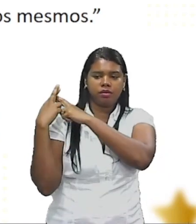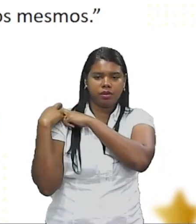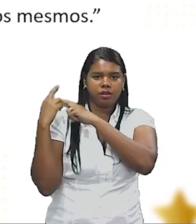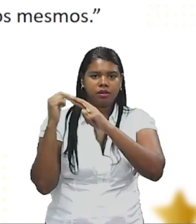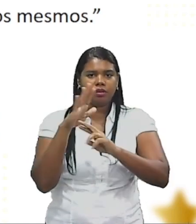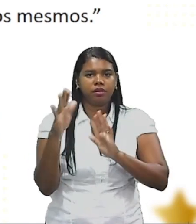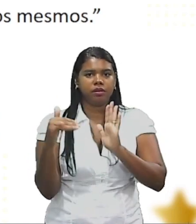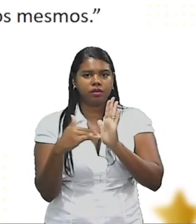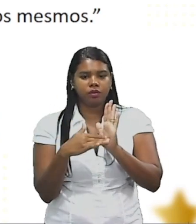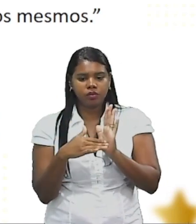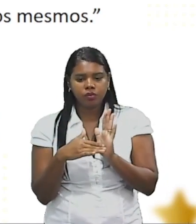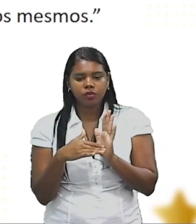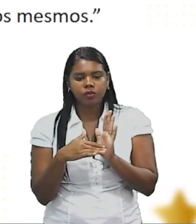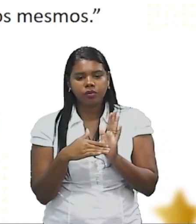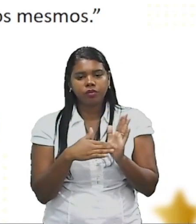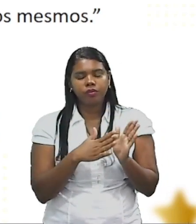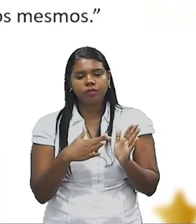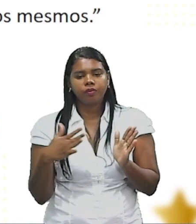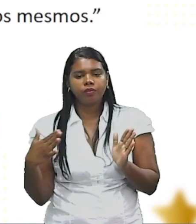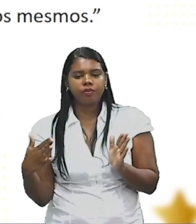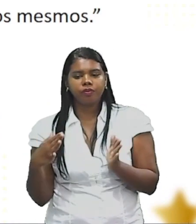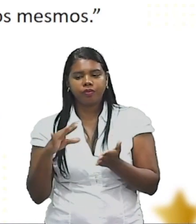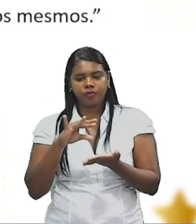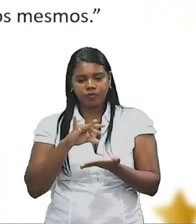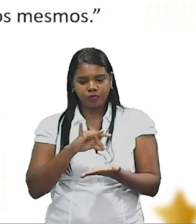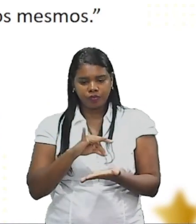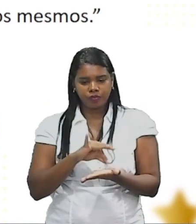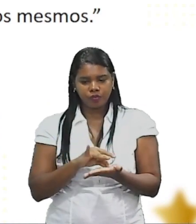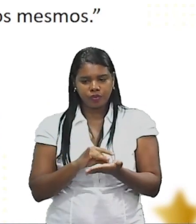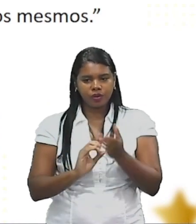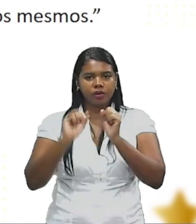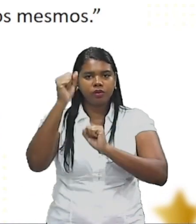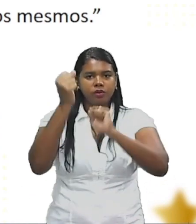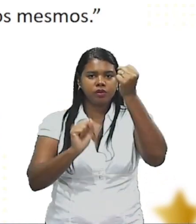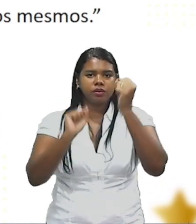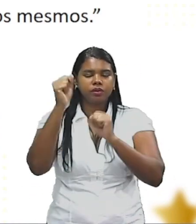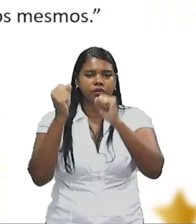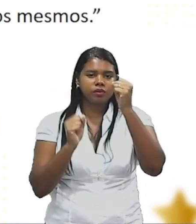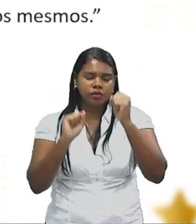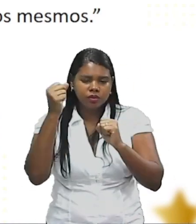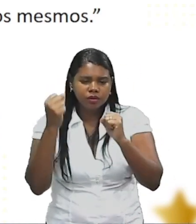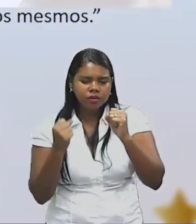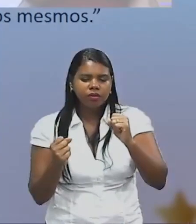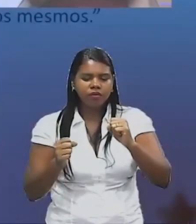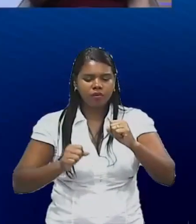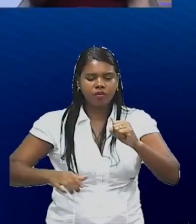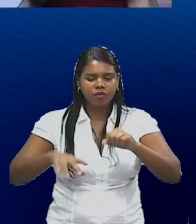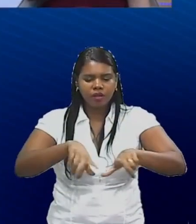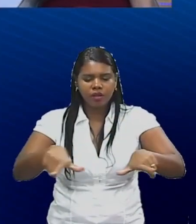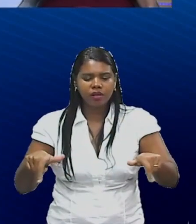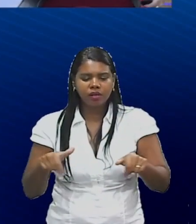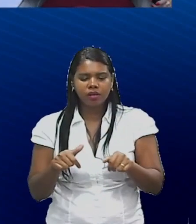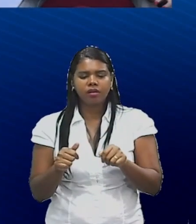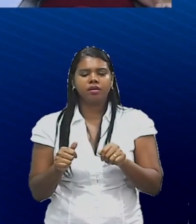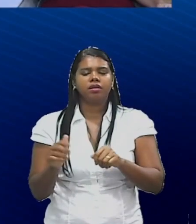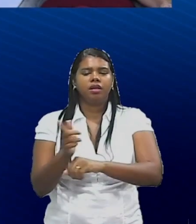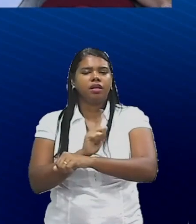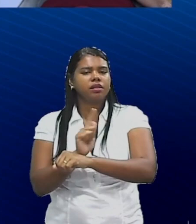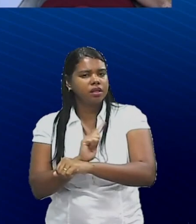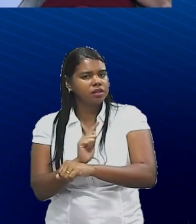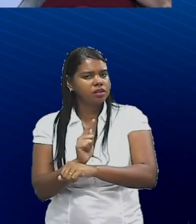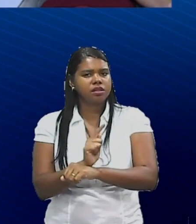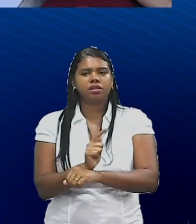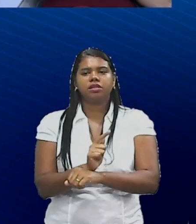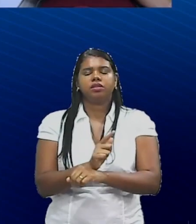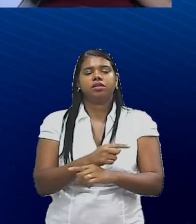todos, desde do chão de fábrica, da parte operacional até a alta direção. Se todos não